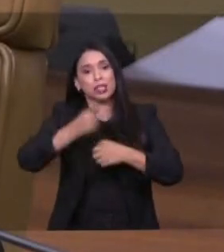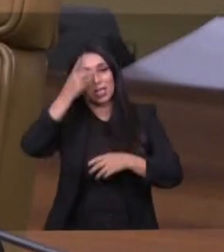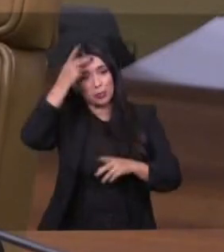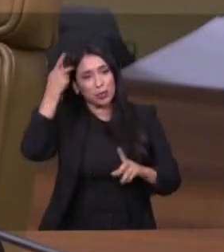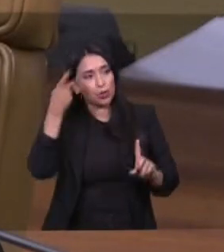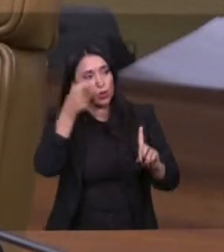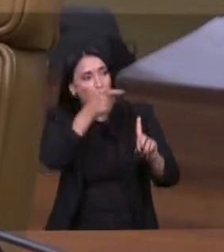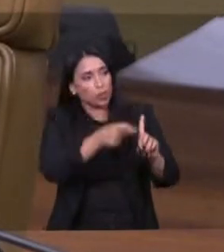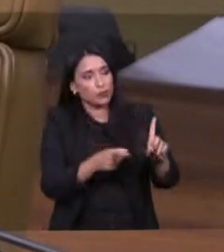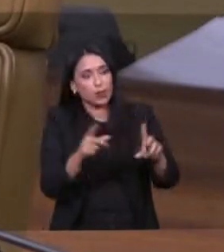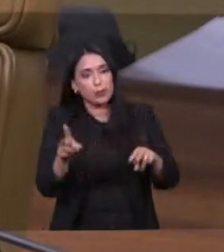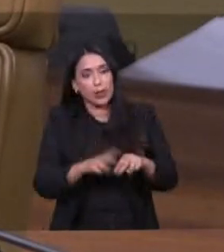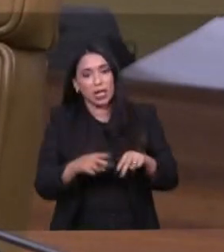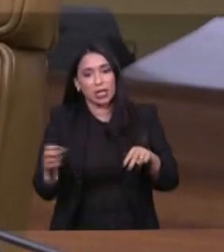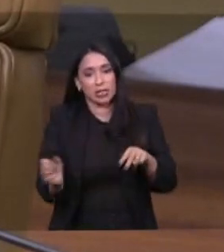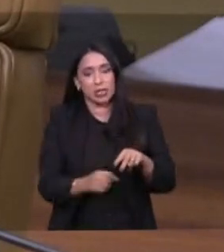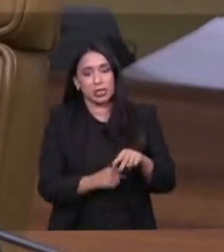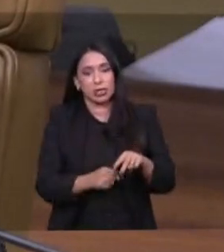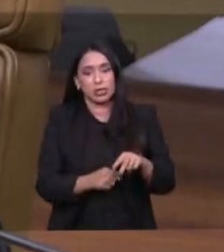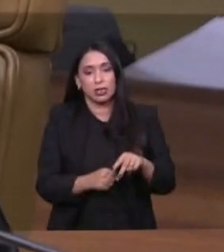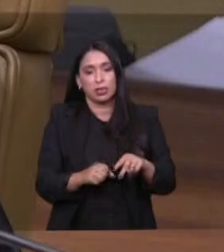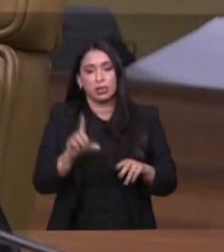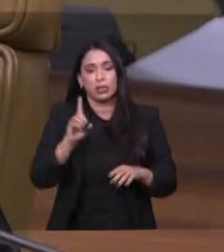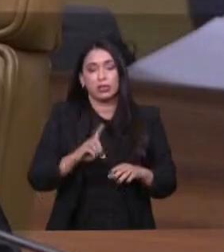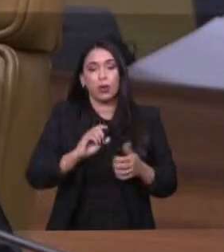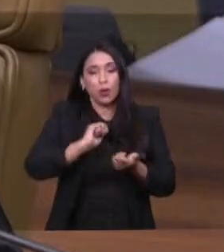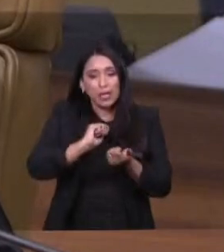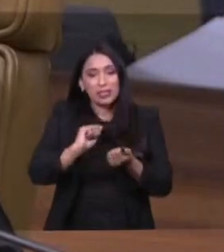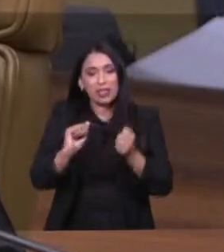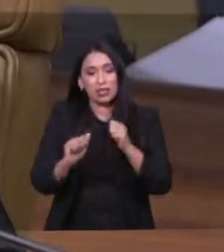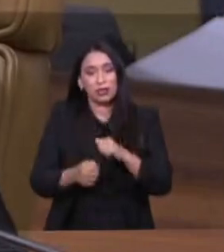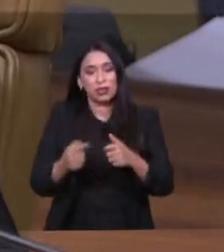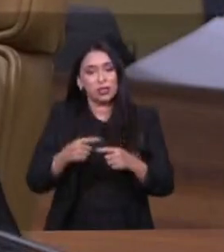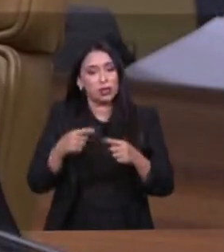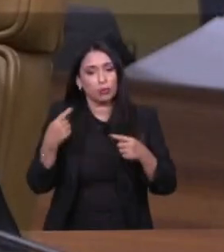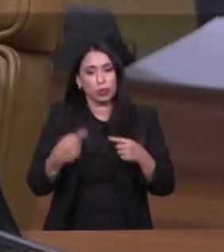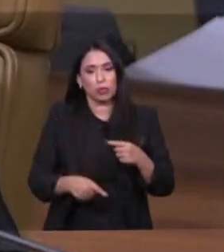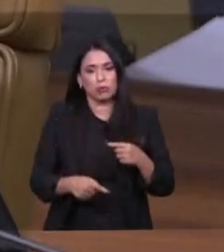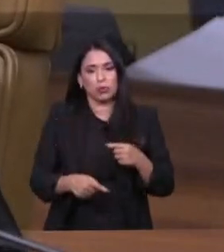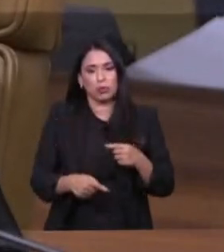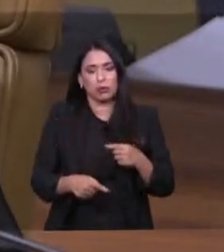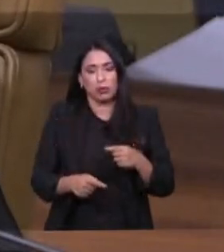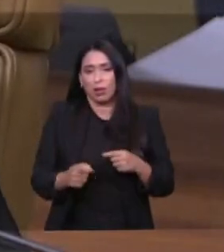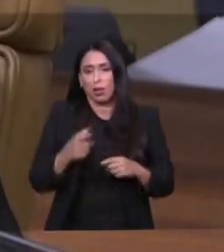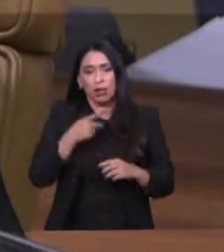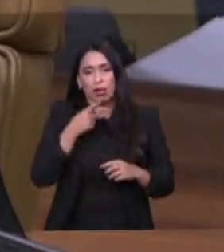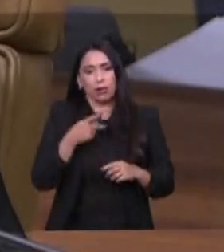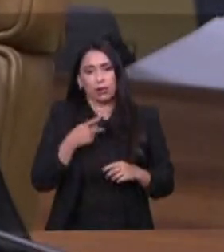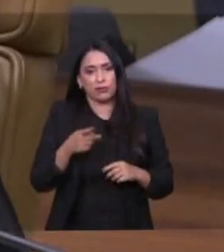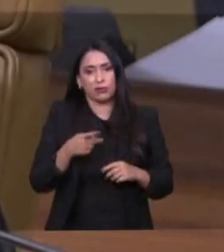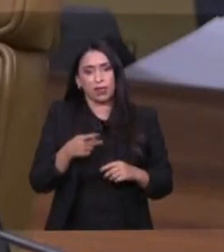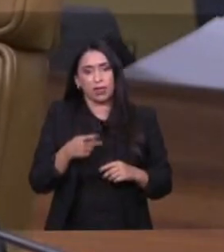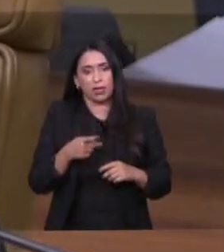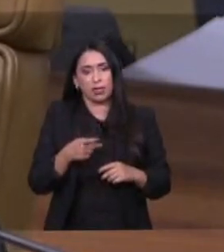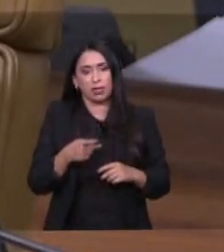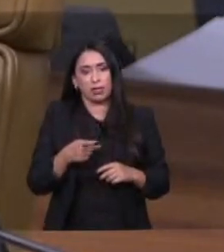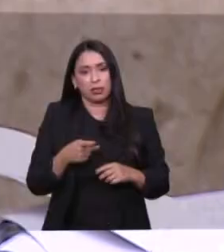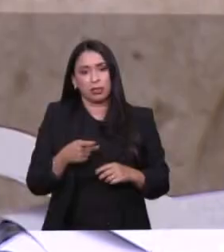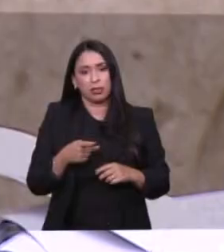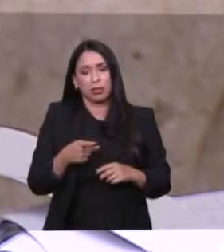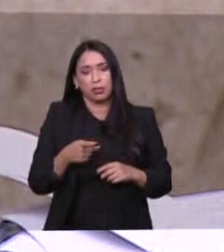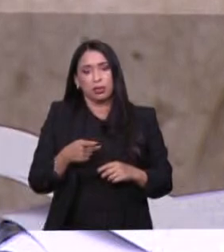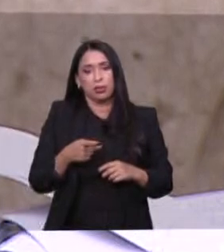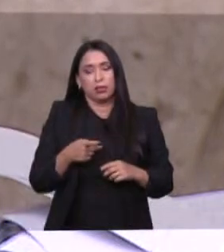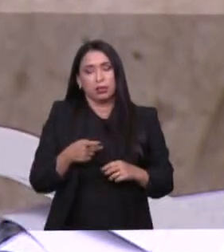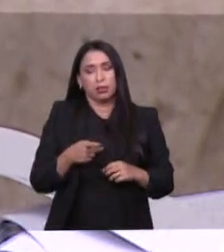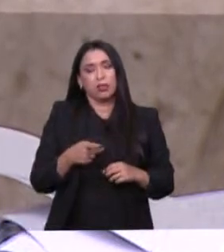sob pena de responsabilidade civil do procedimento penal. Ou seja, esse ajuste está sendo proibido. Eu determino isso nos meus despachos. Sim, Vossa